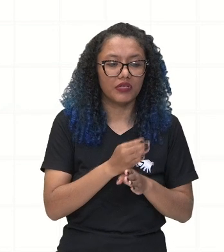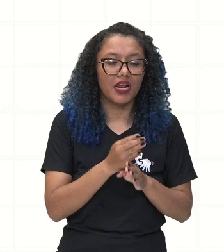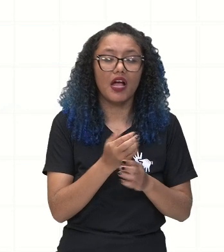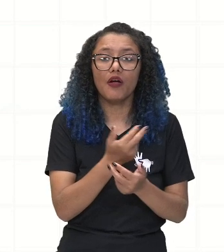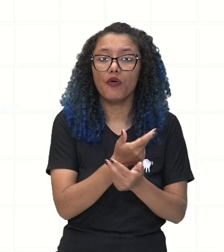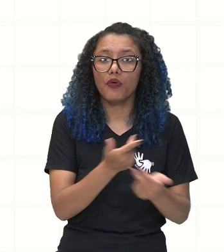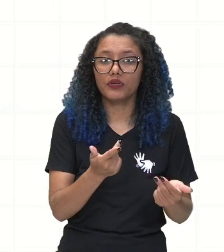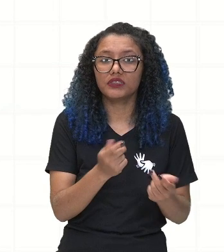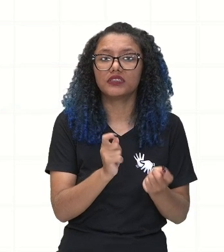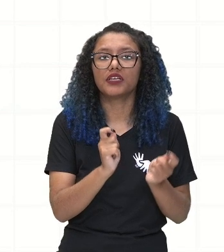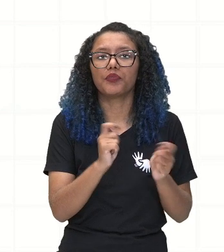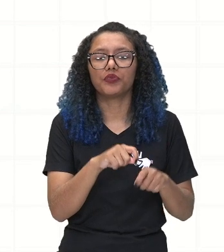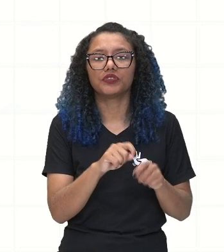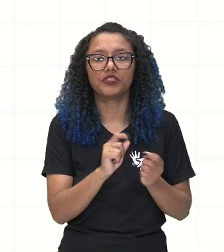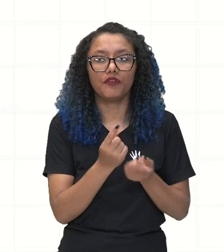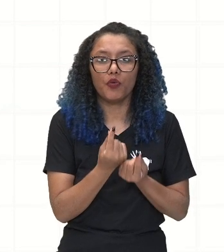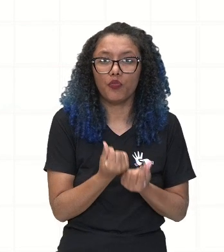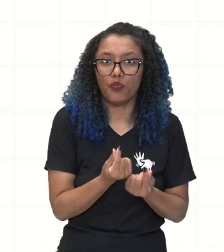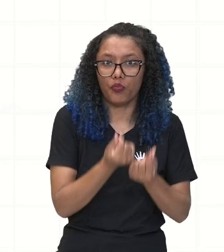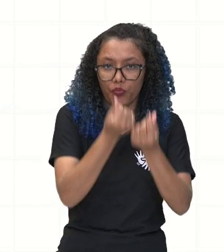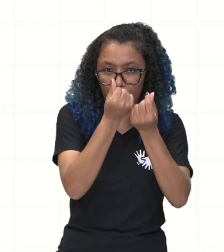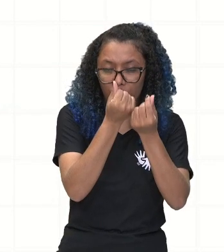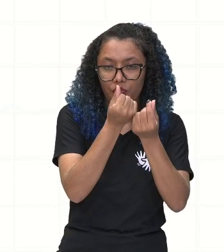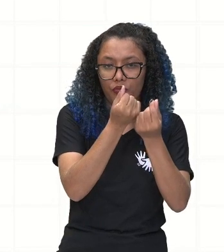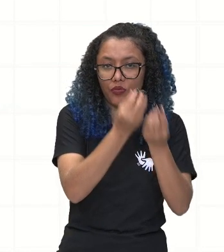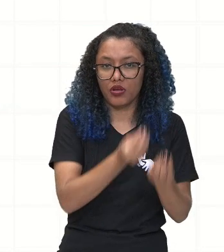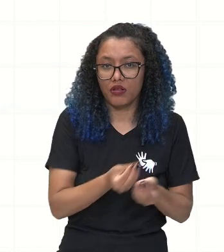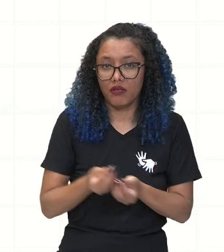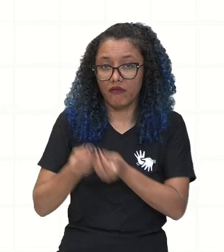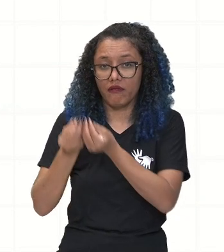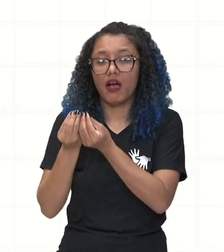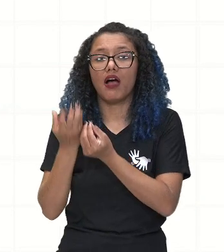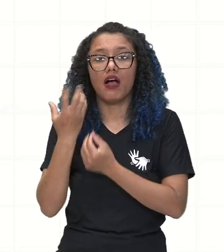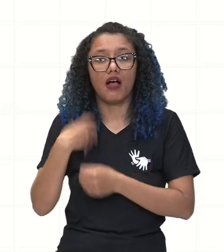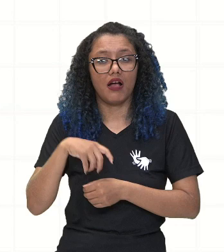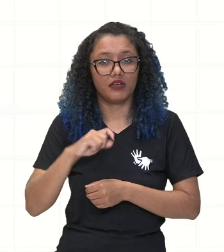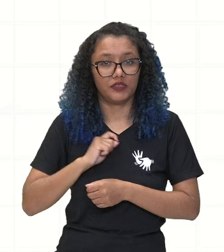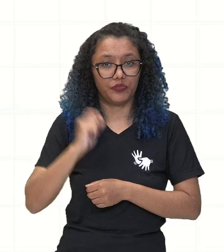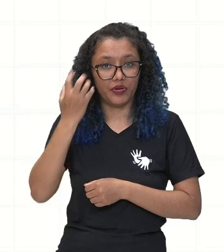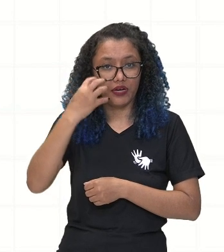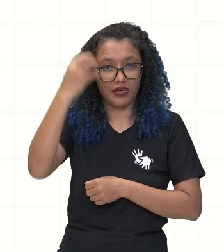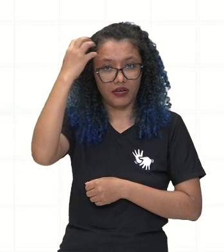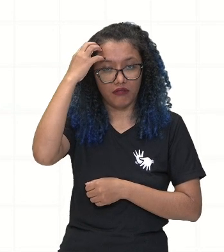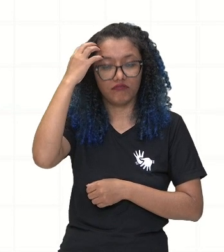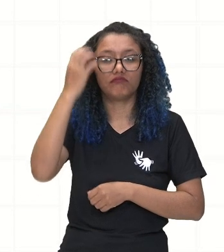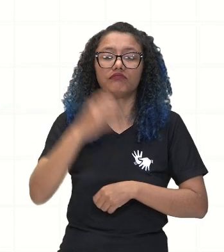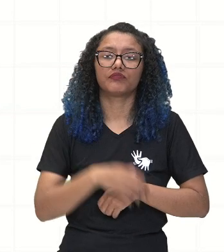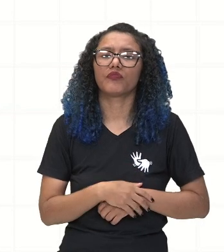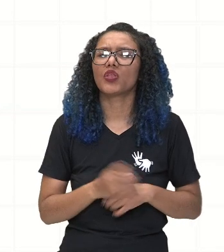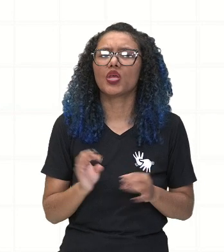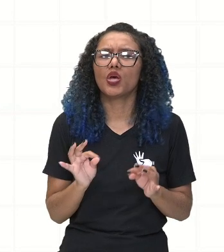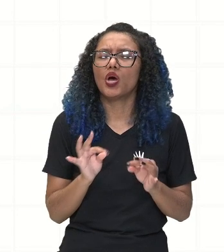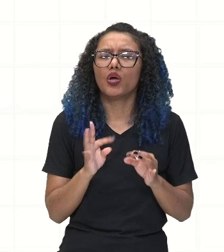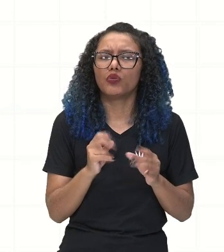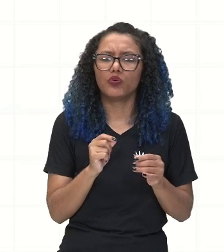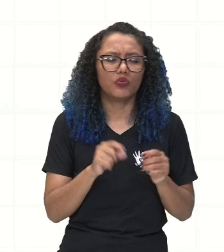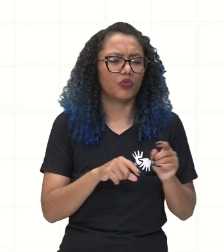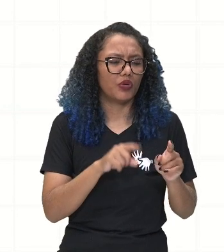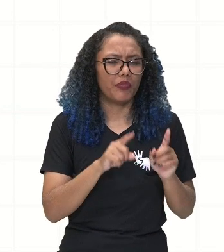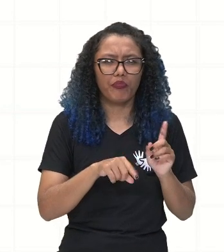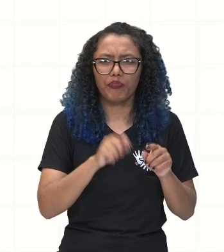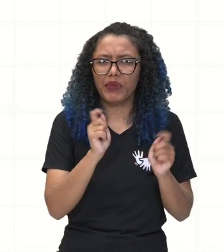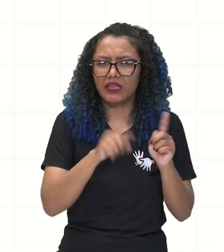a coroa espanhola. Então, tudo que eles pudessem encontrar ali para levar de riquezas para a coroa espanhola